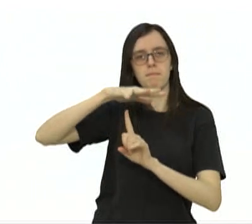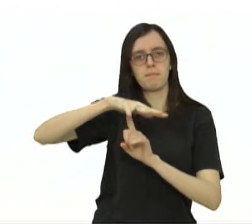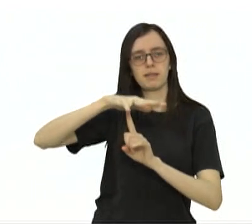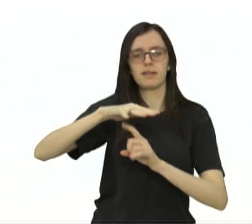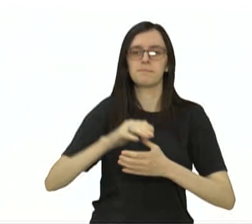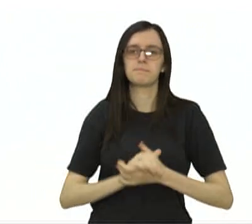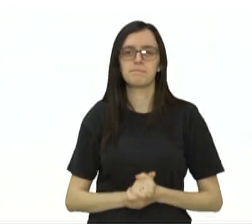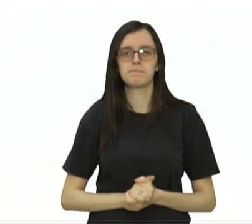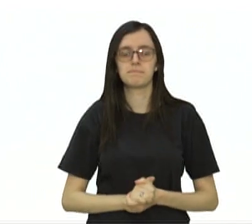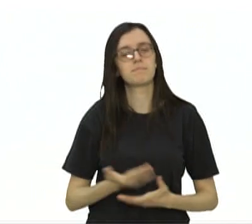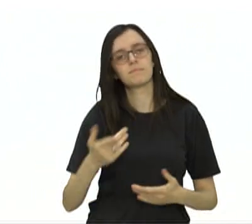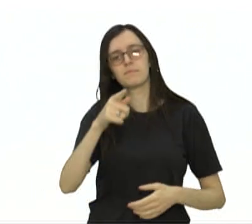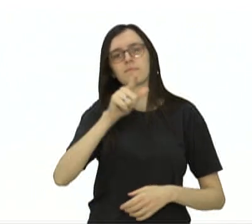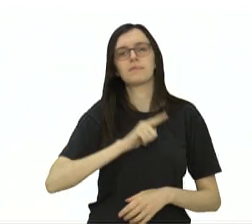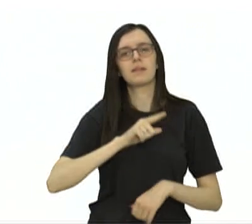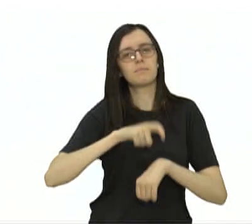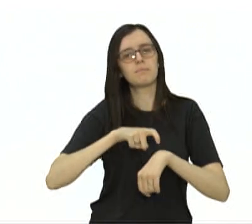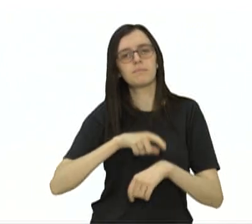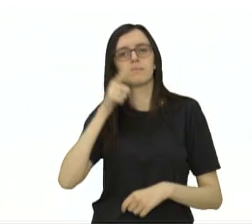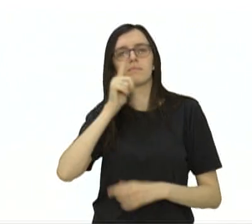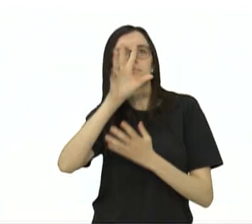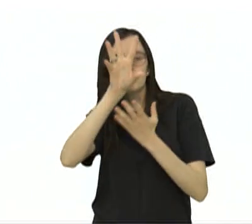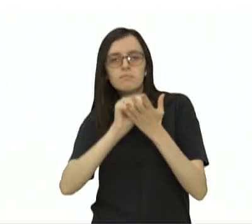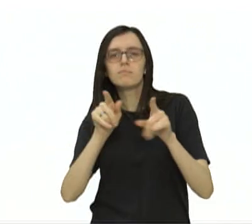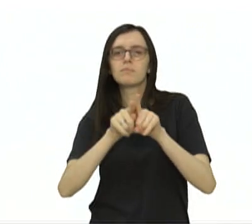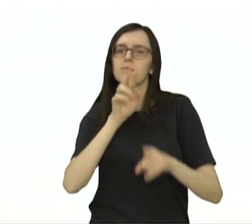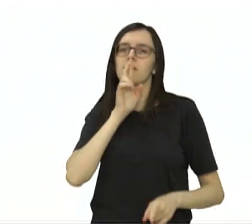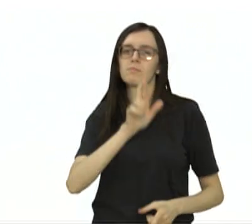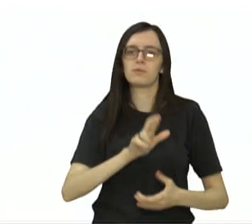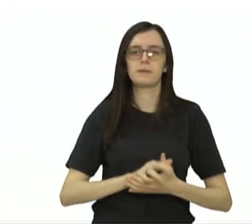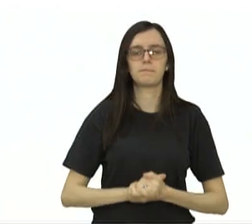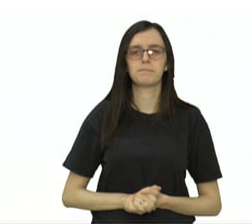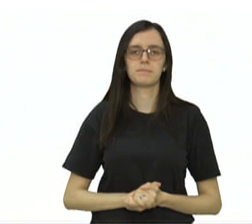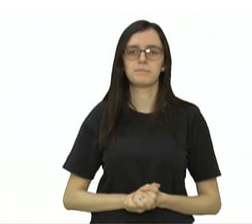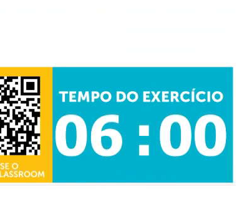do Paraná? Então, agora você tem um tempo para copiar e responder.